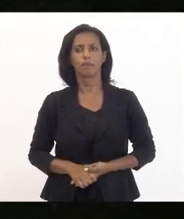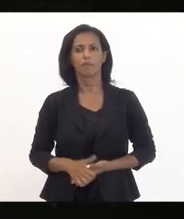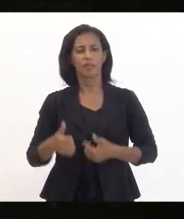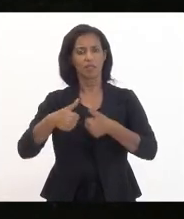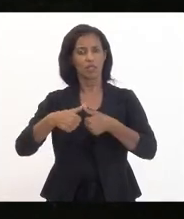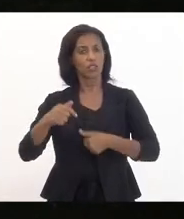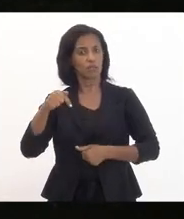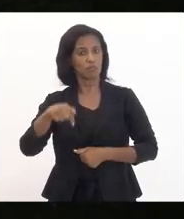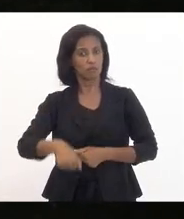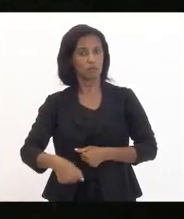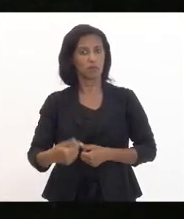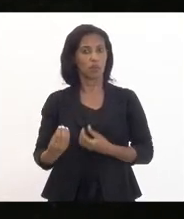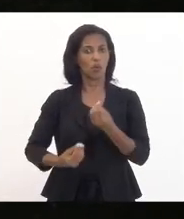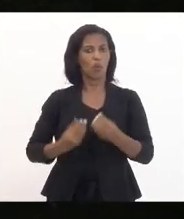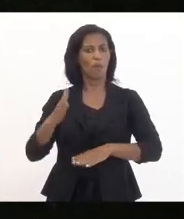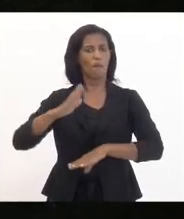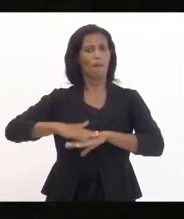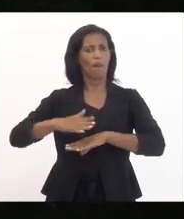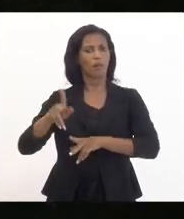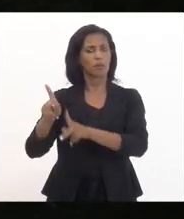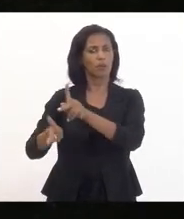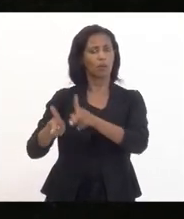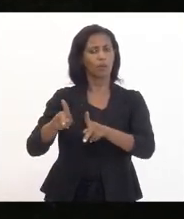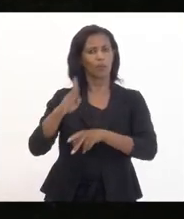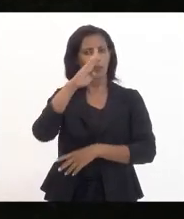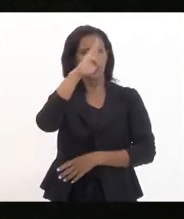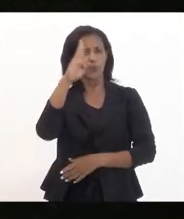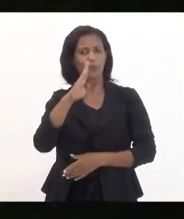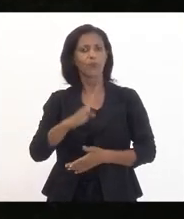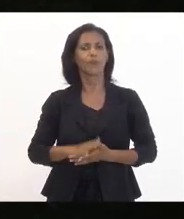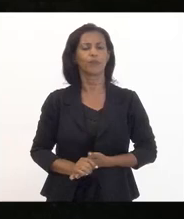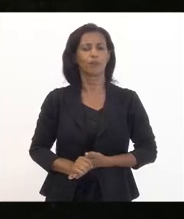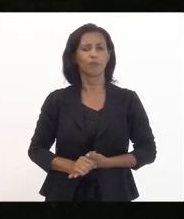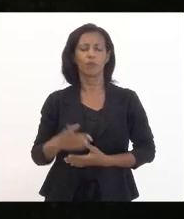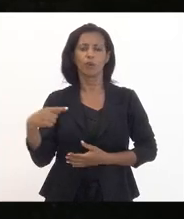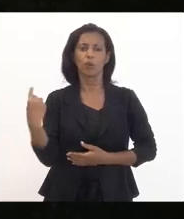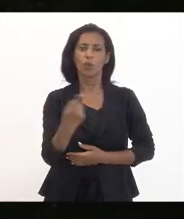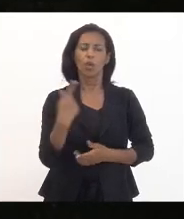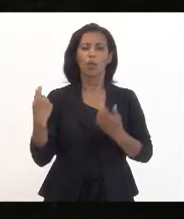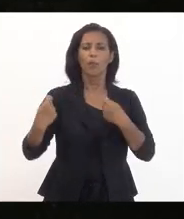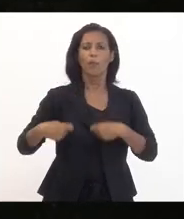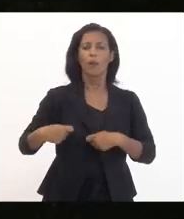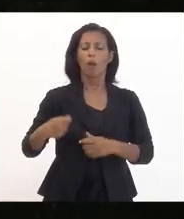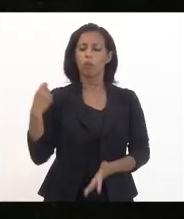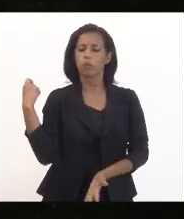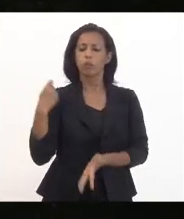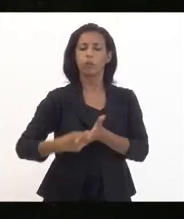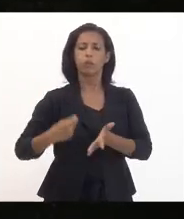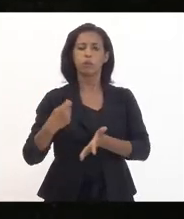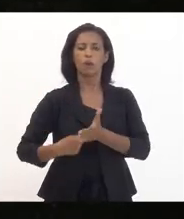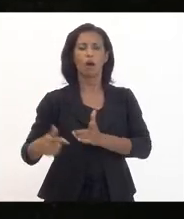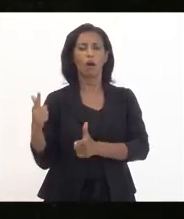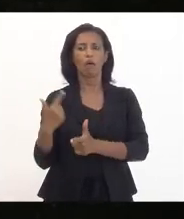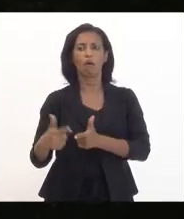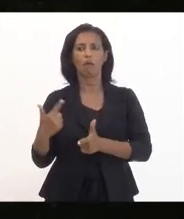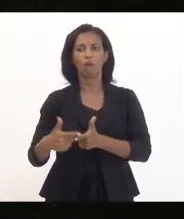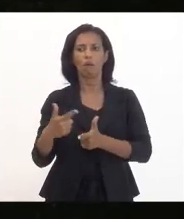Estamos aqui como mais da metade da população brasileira. Nós precisamos enfrentar esse